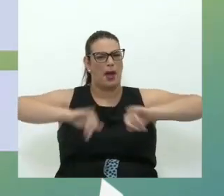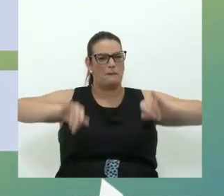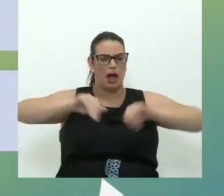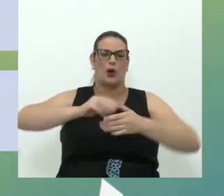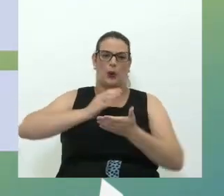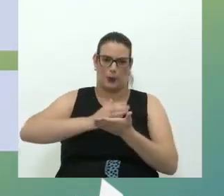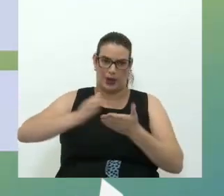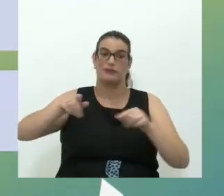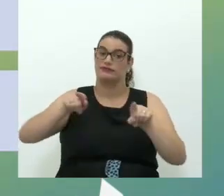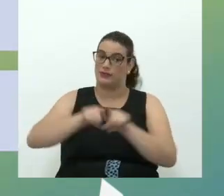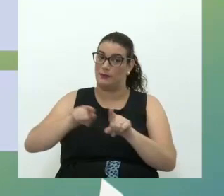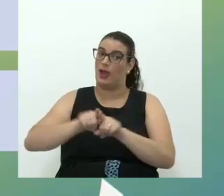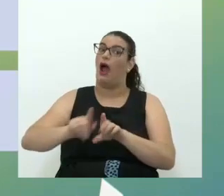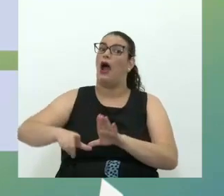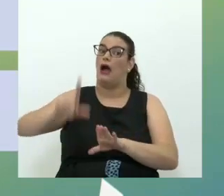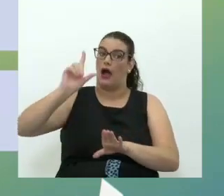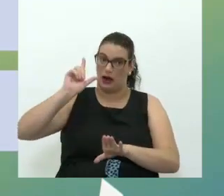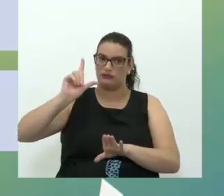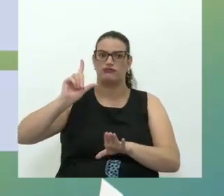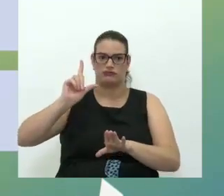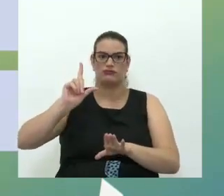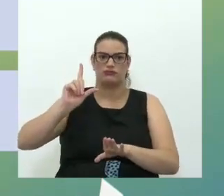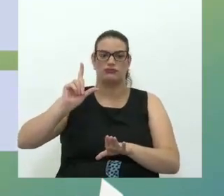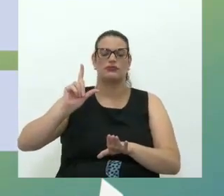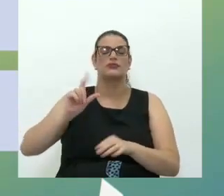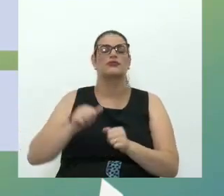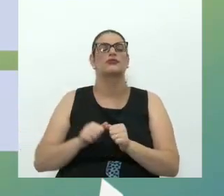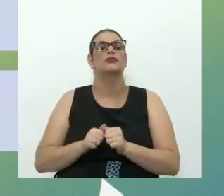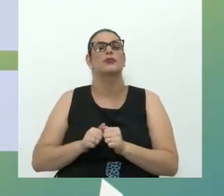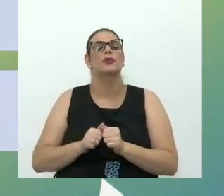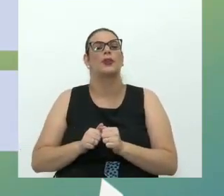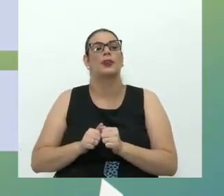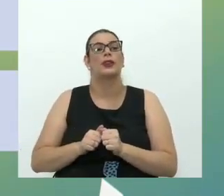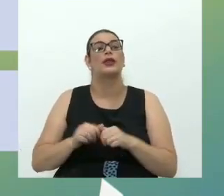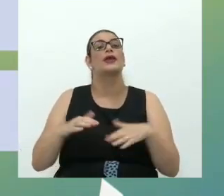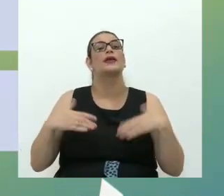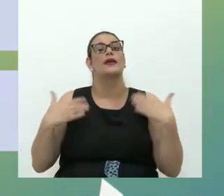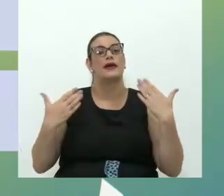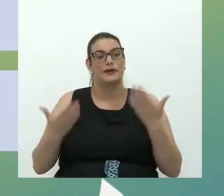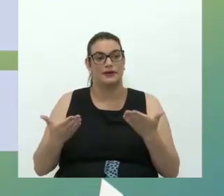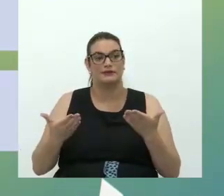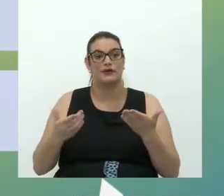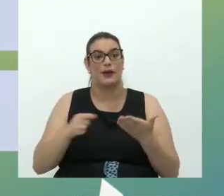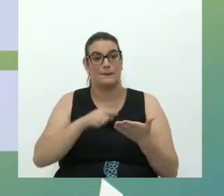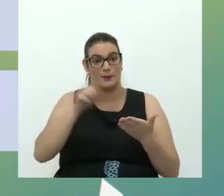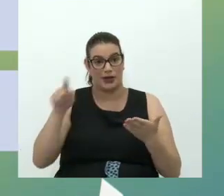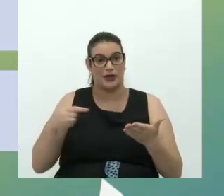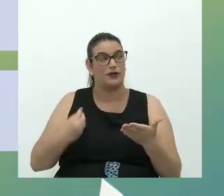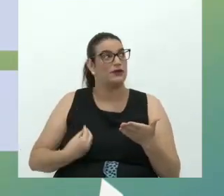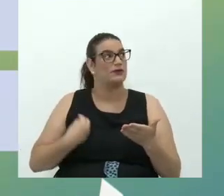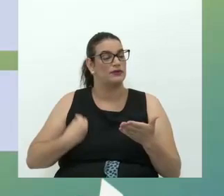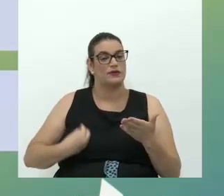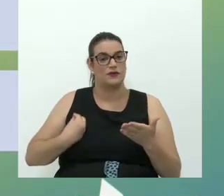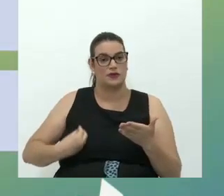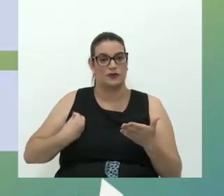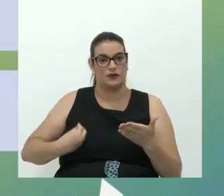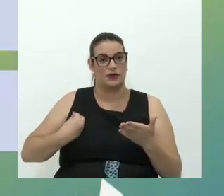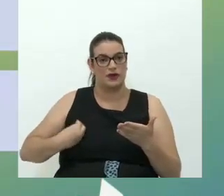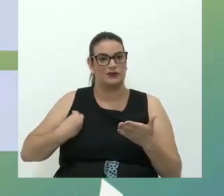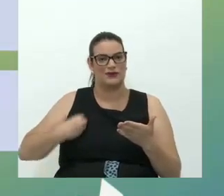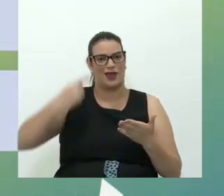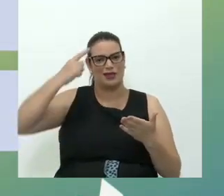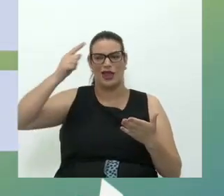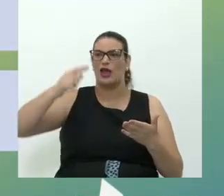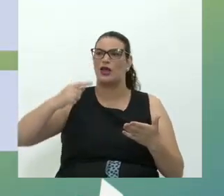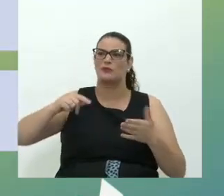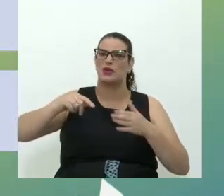também ainda se constitui como momento pré-eleitoral e aí né para quem viveu aqueles momentos áureos de ver uma